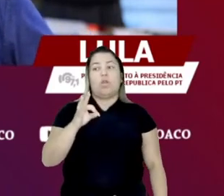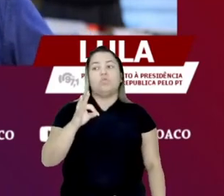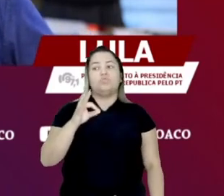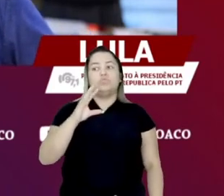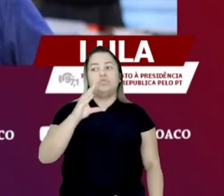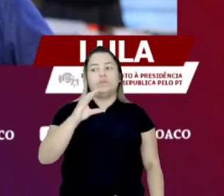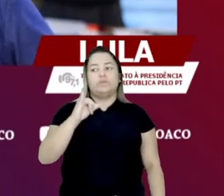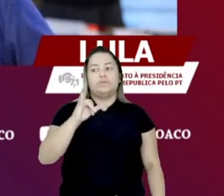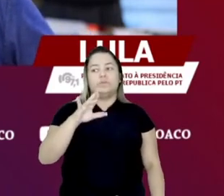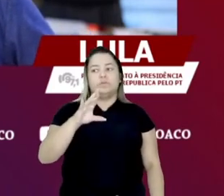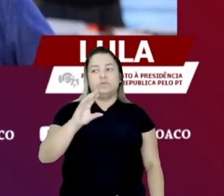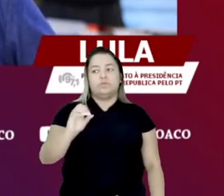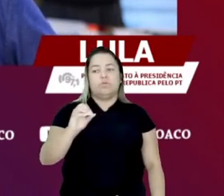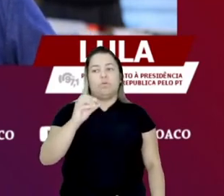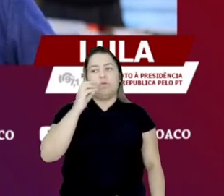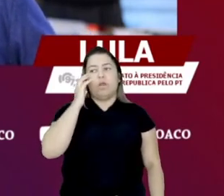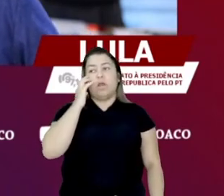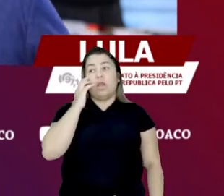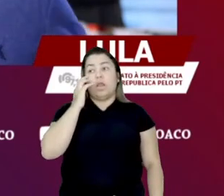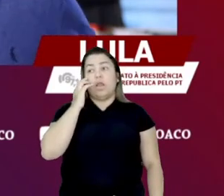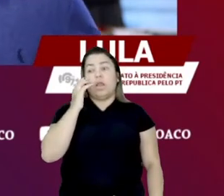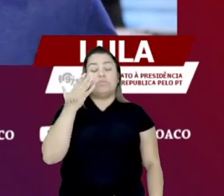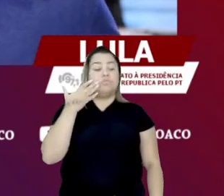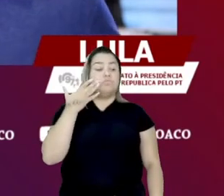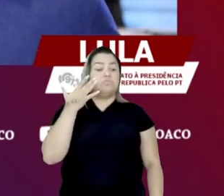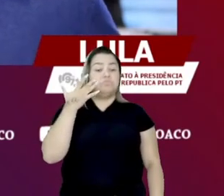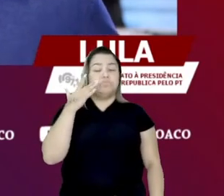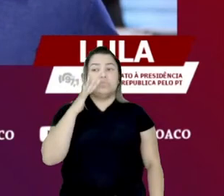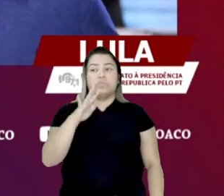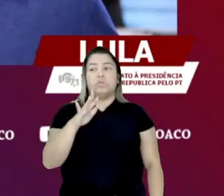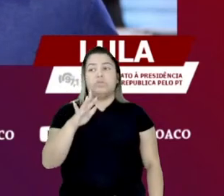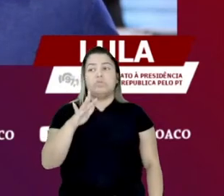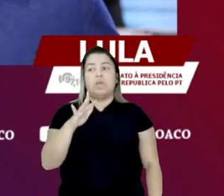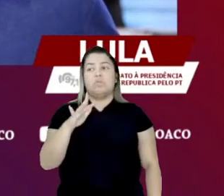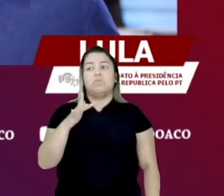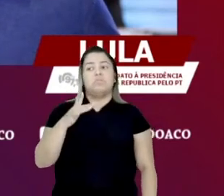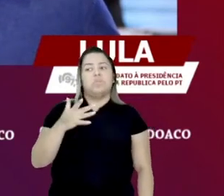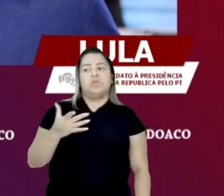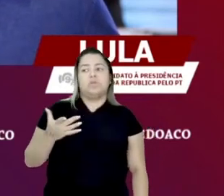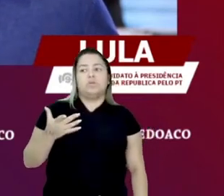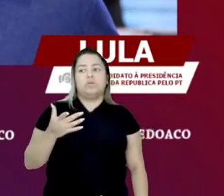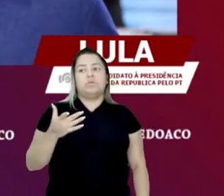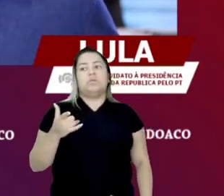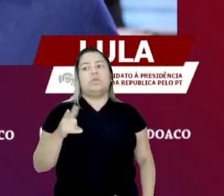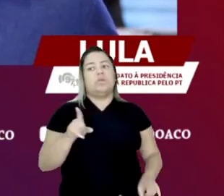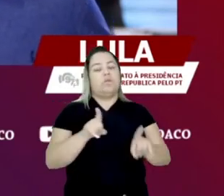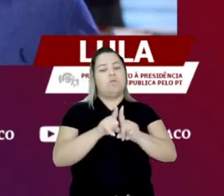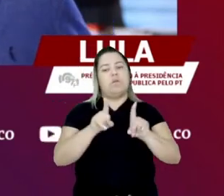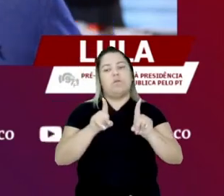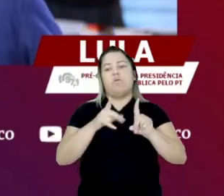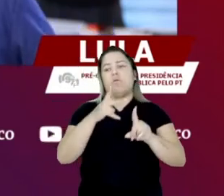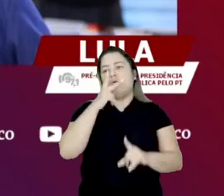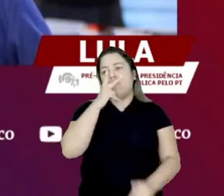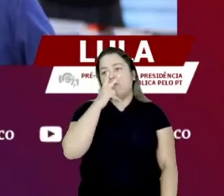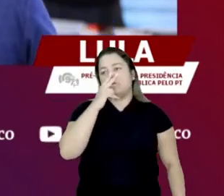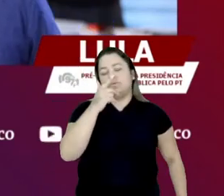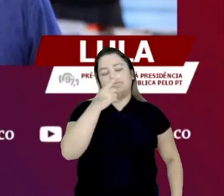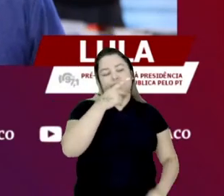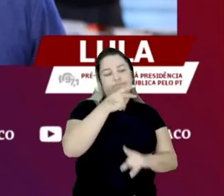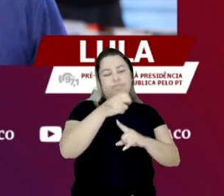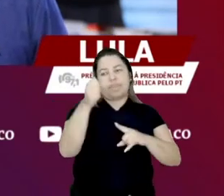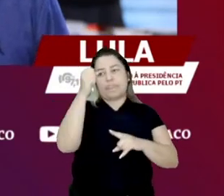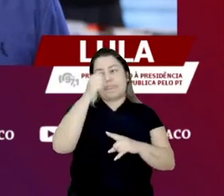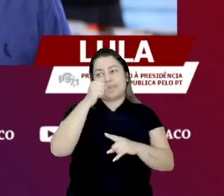eleições, esse país vai acordar sorrindo. Esse país vai acordar porque o que ganhou as